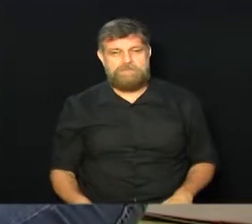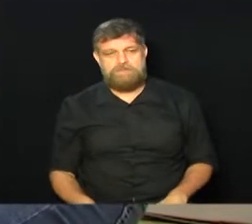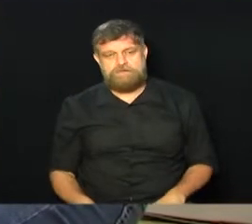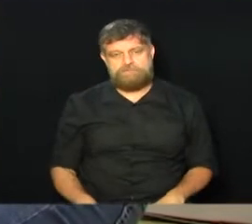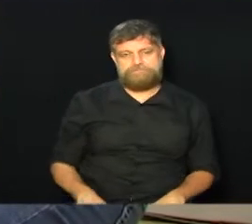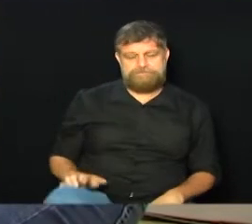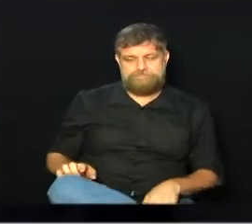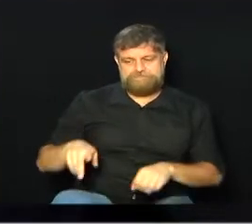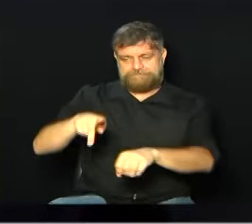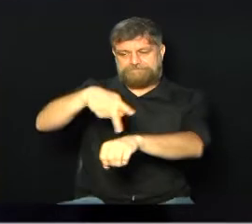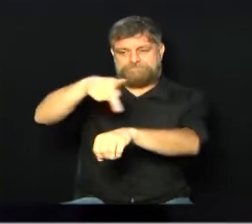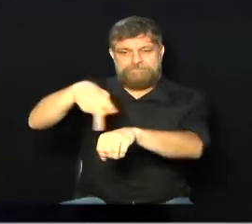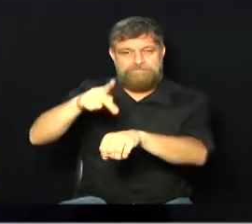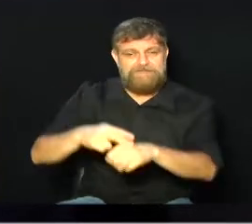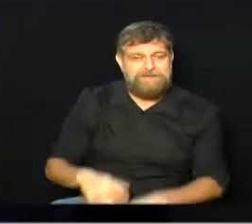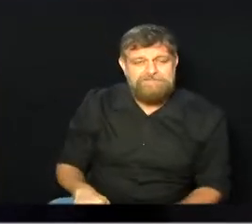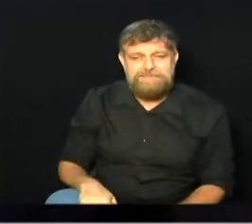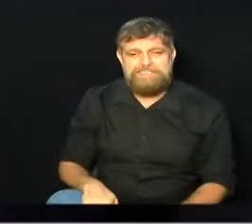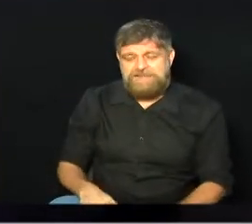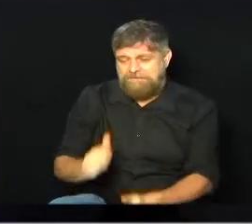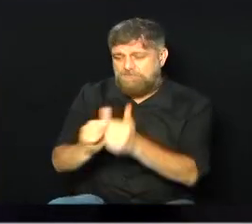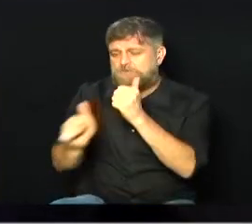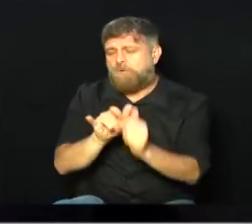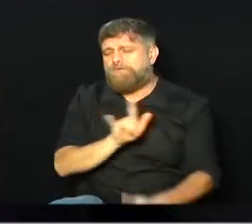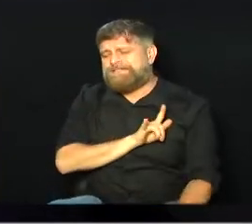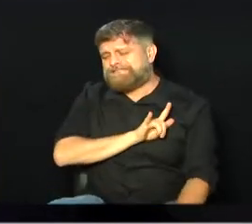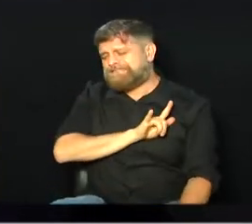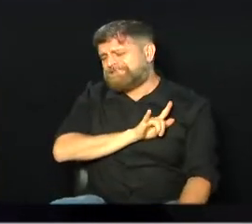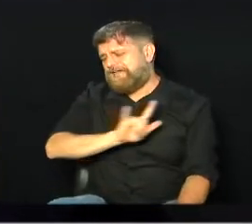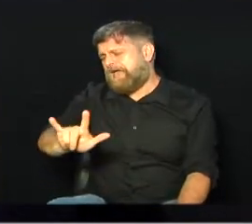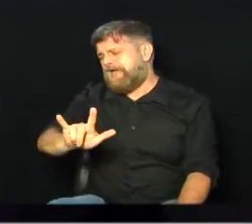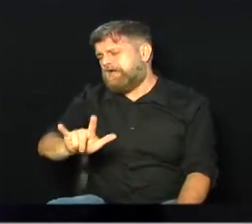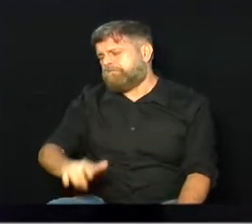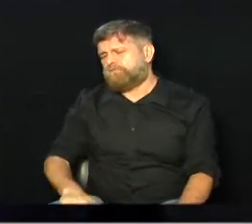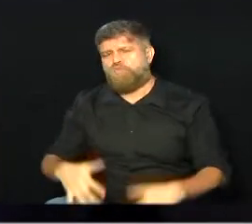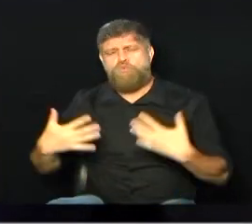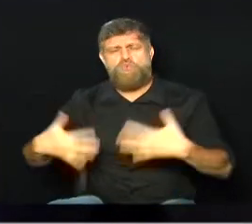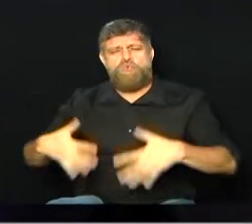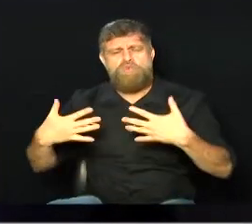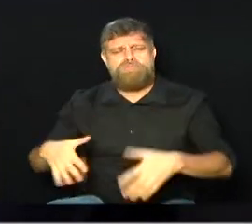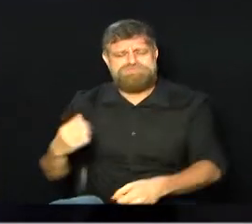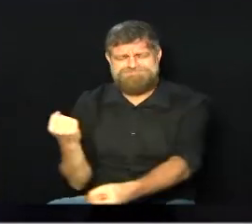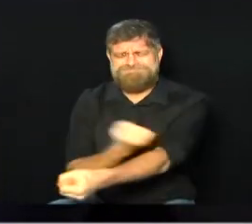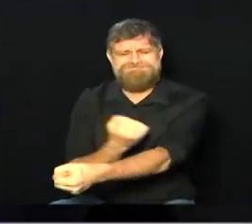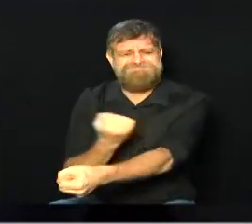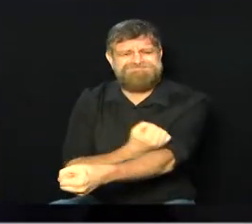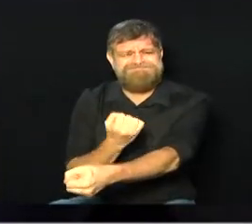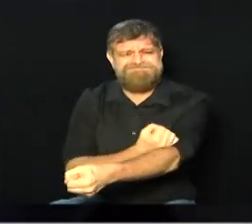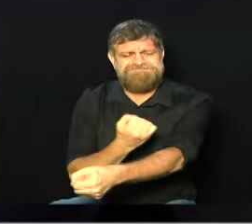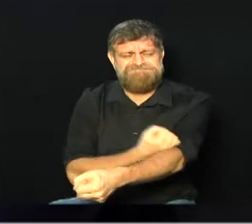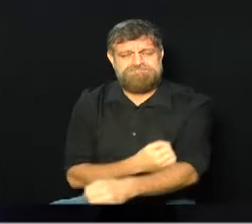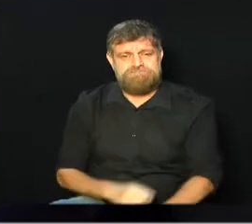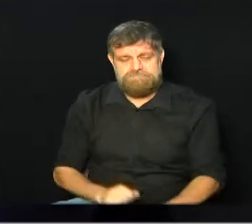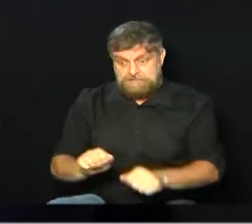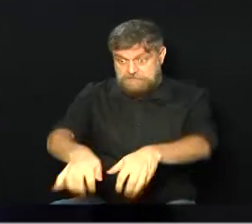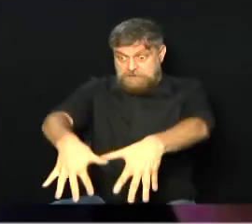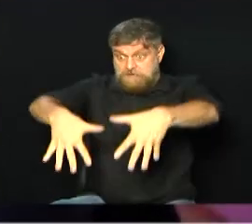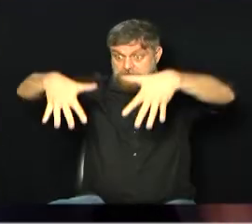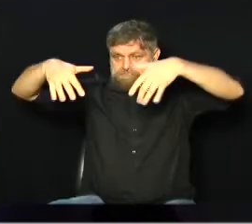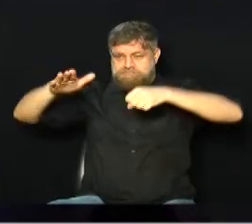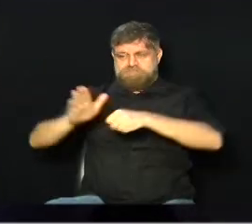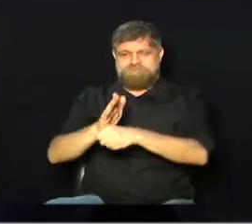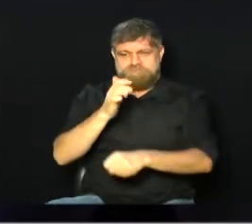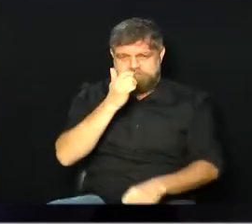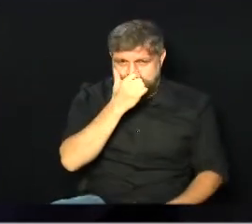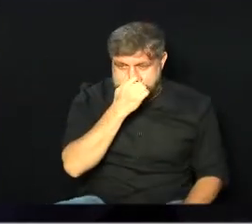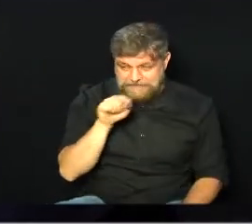É um país que ama futebol. Eles são alucinados, todos os jogos muito cheios. E eles fazem isso